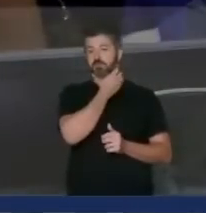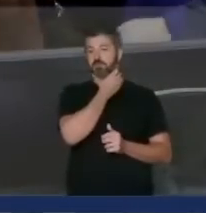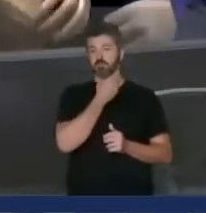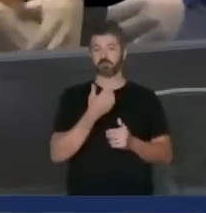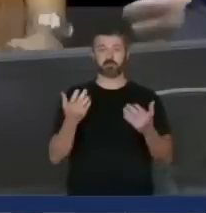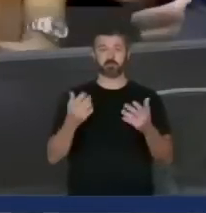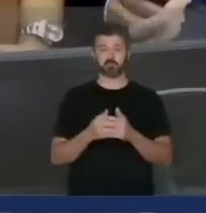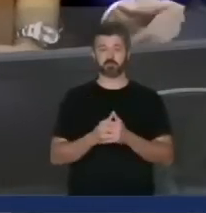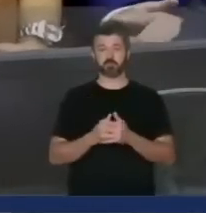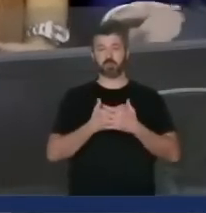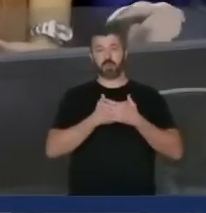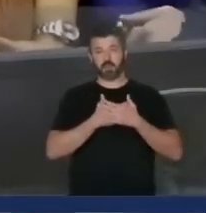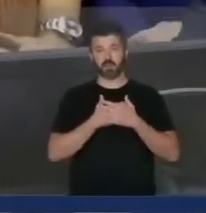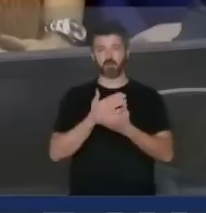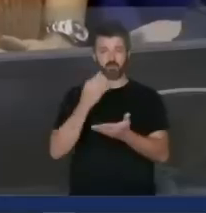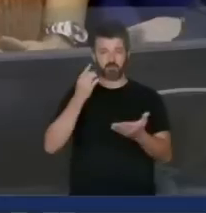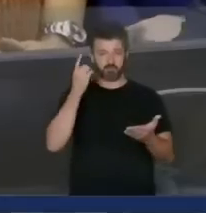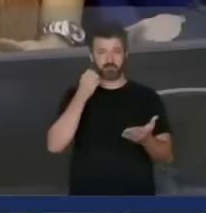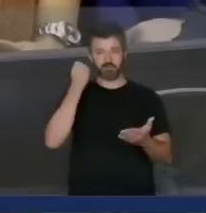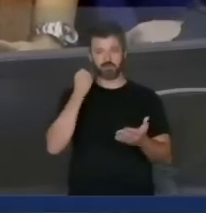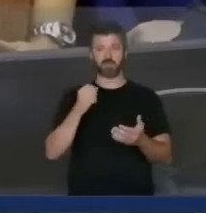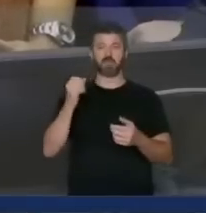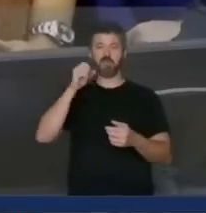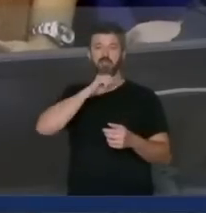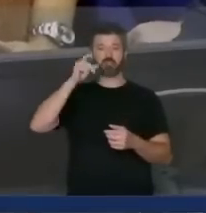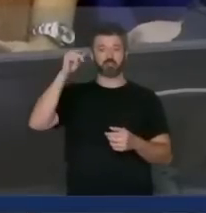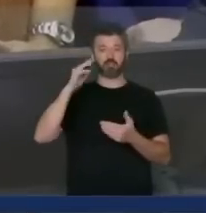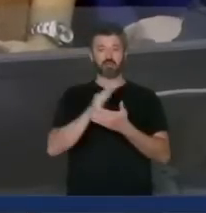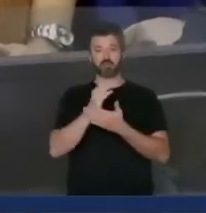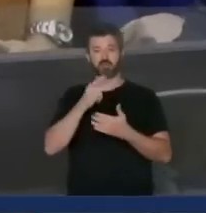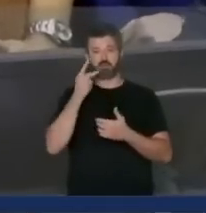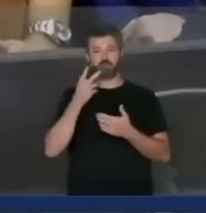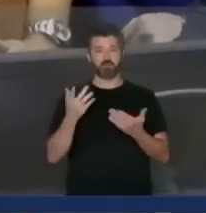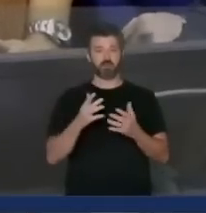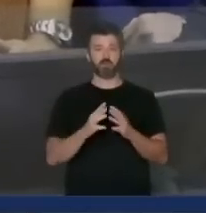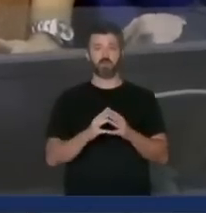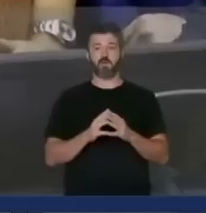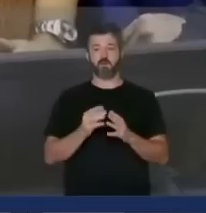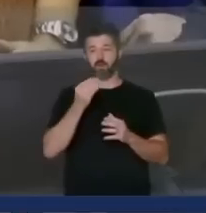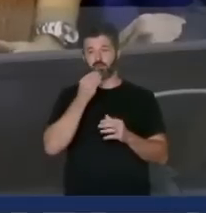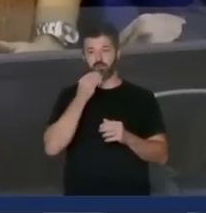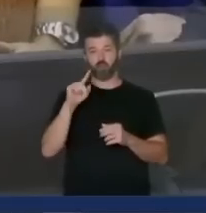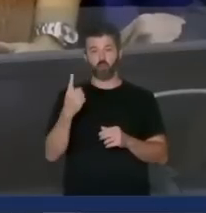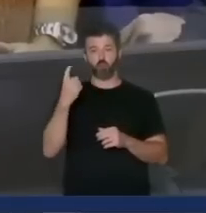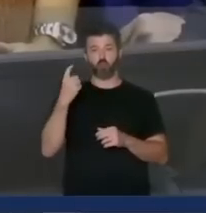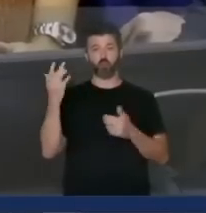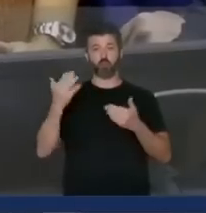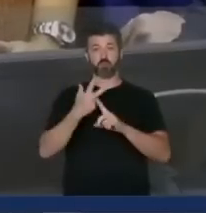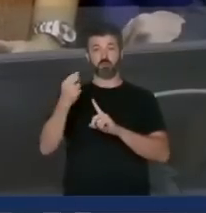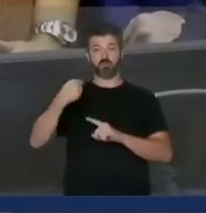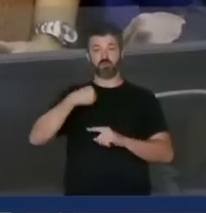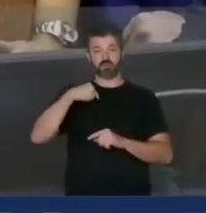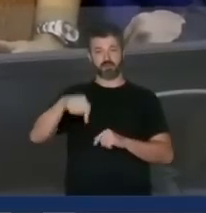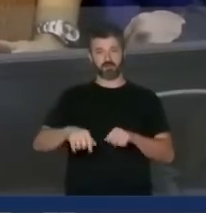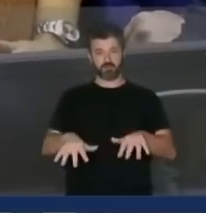É muito querido pelos deputados e senadores antigos, e alguns dizem que poderia ser o único hoje para me derrotar aqui nesse plenário, e